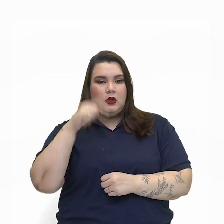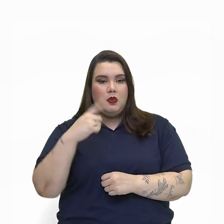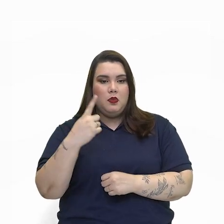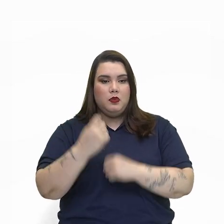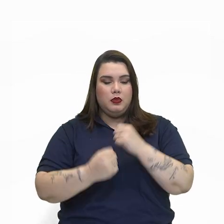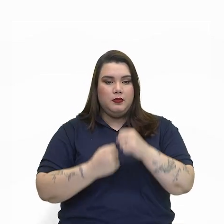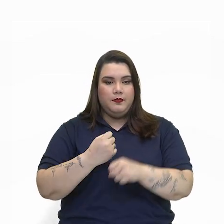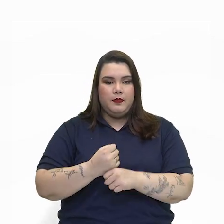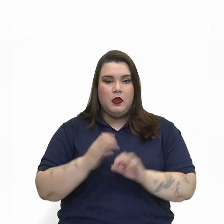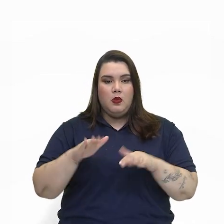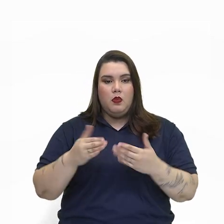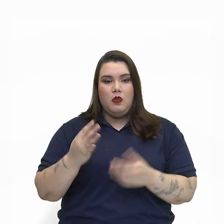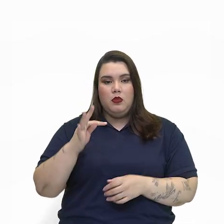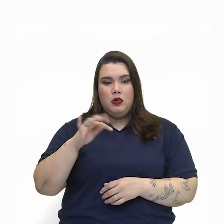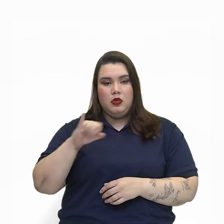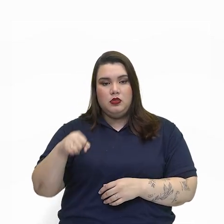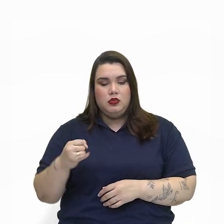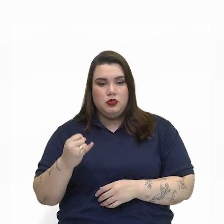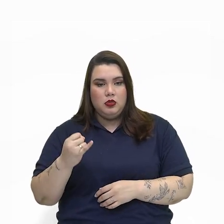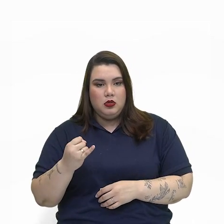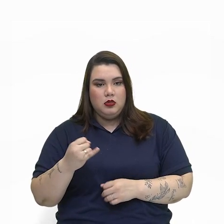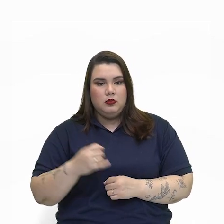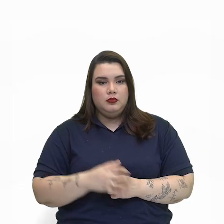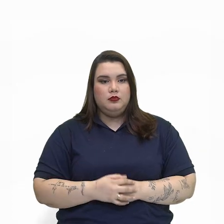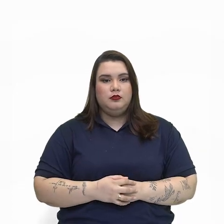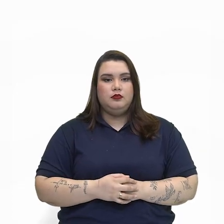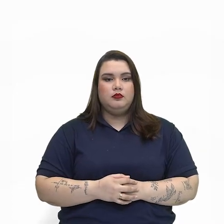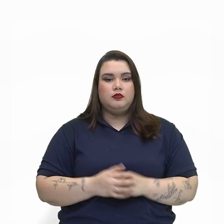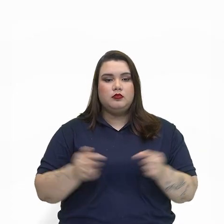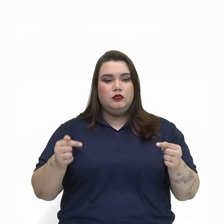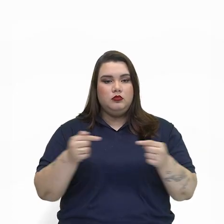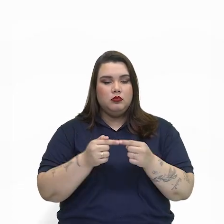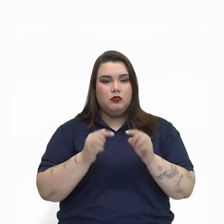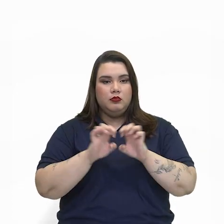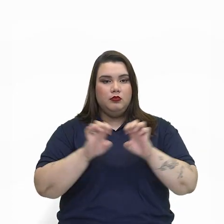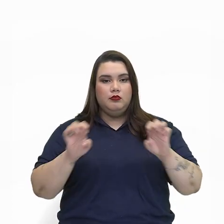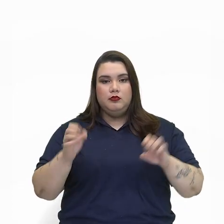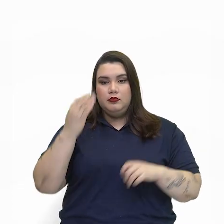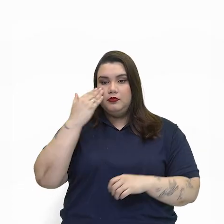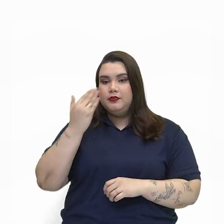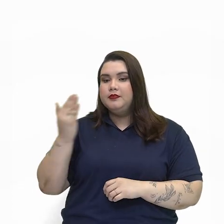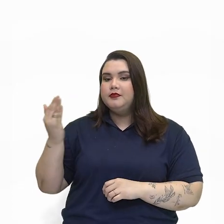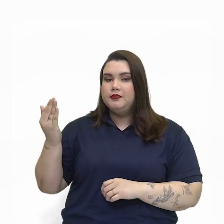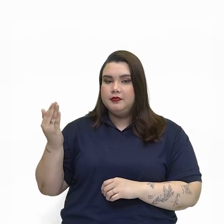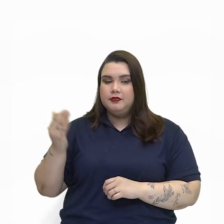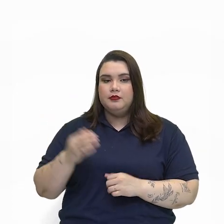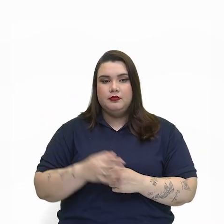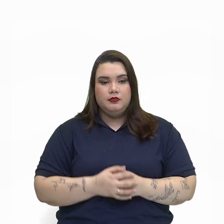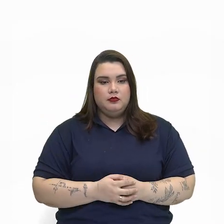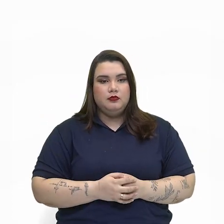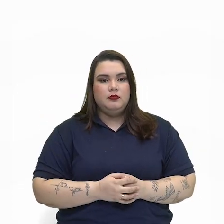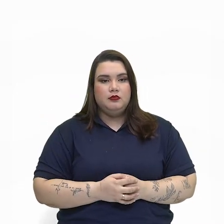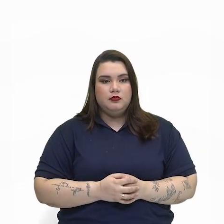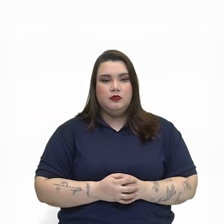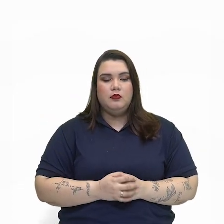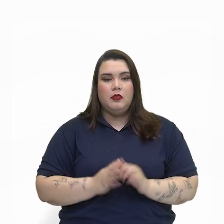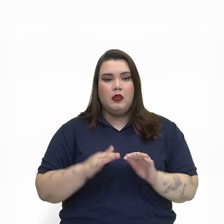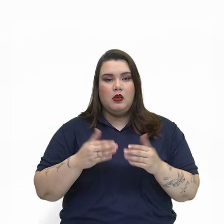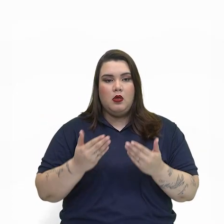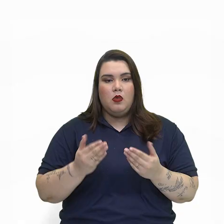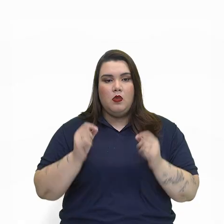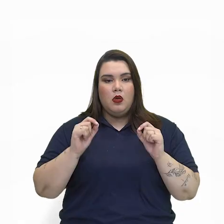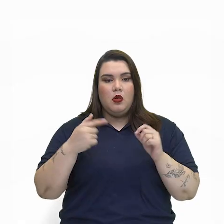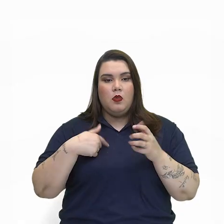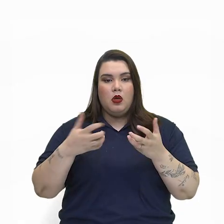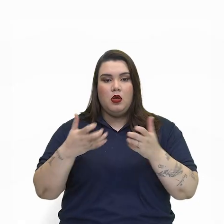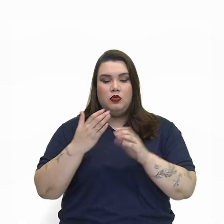ano. E qual vai ser o período de Júpiter? E aí eu coloco lá na fórmula, né, pessoal? Veja, o período de Júpiter é aquilo que eu